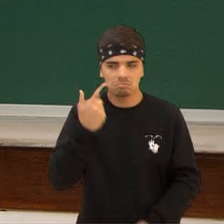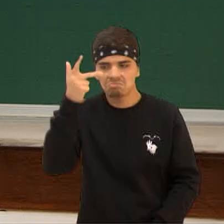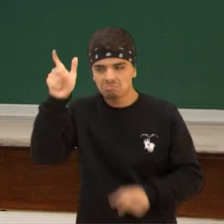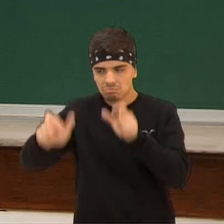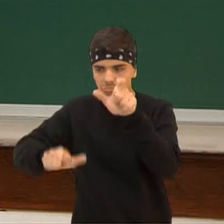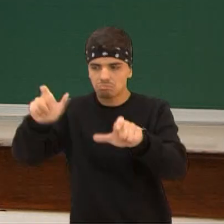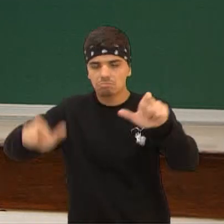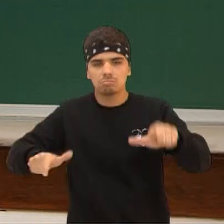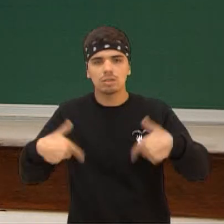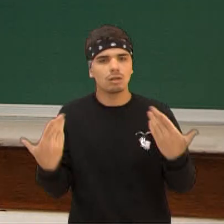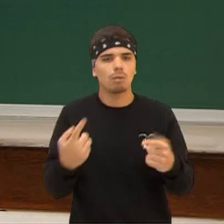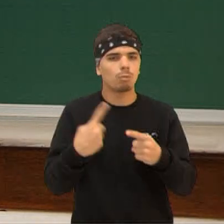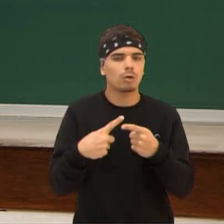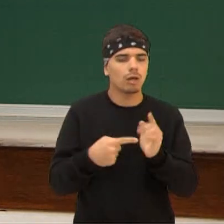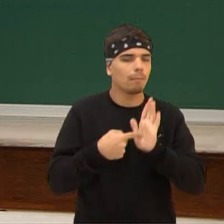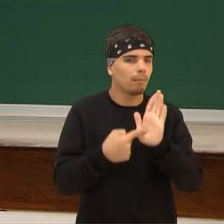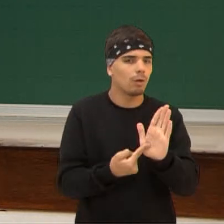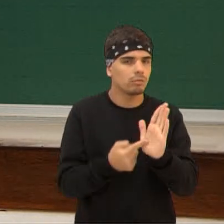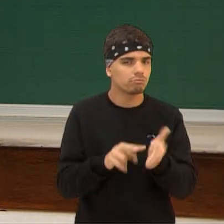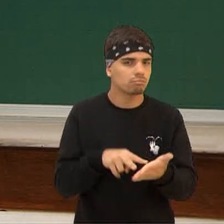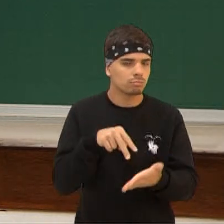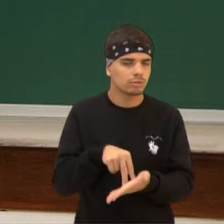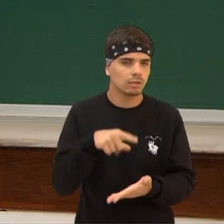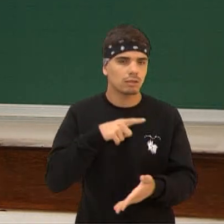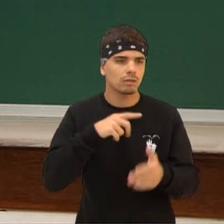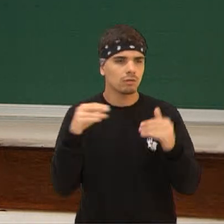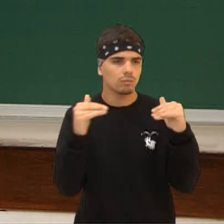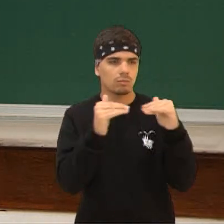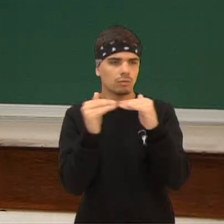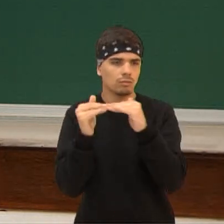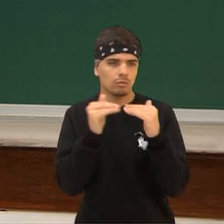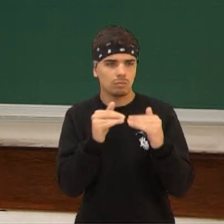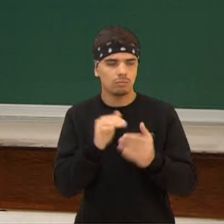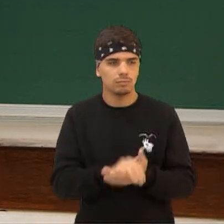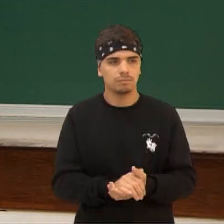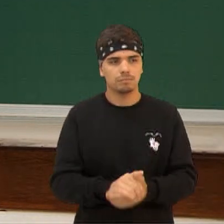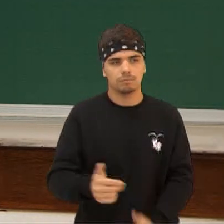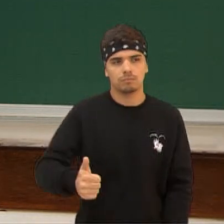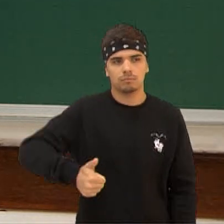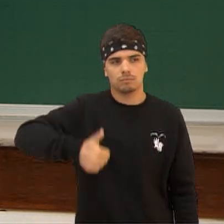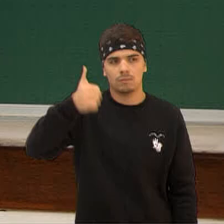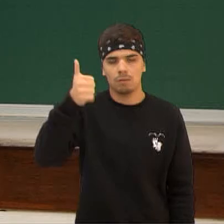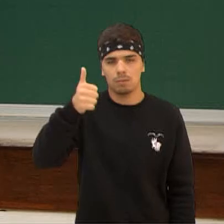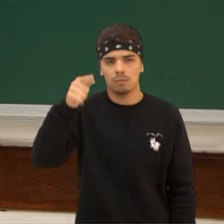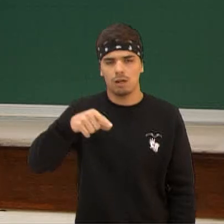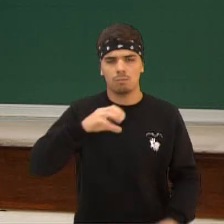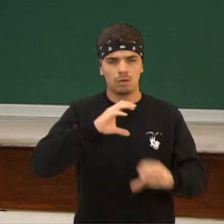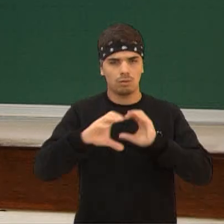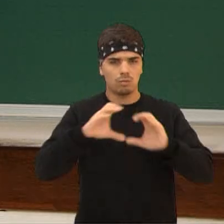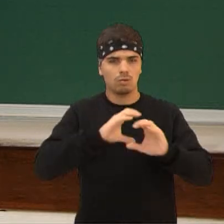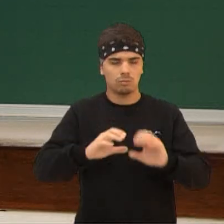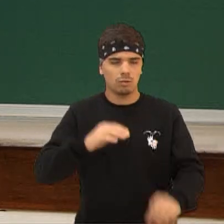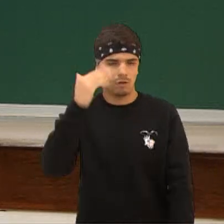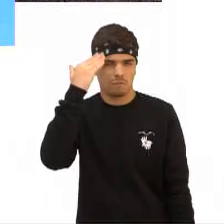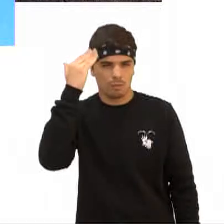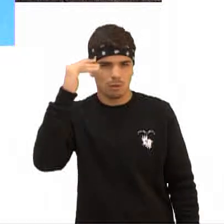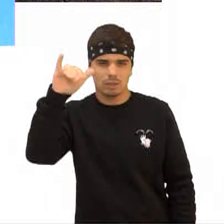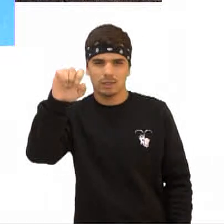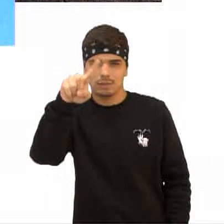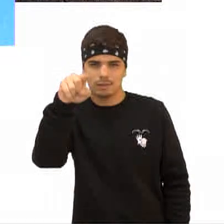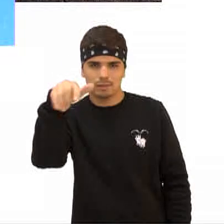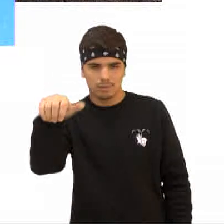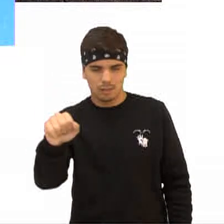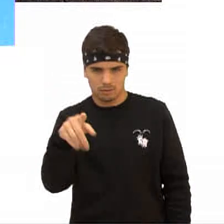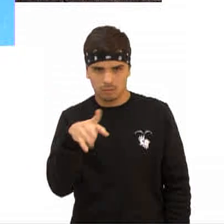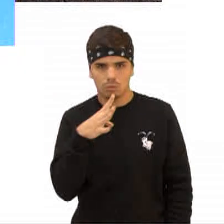são, por que elas estão aqui, o que elas têm em comum? Então vamos dar uma olhadinha. A primeira é uma cantora famosa, Isa, né?